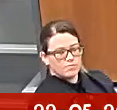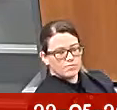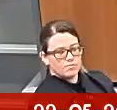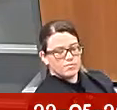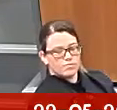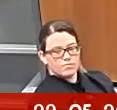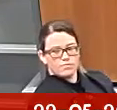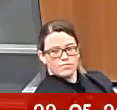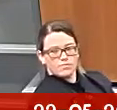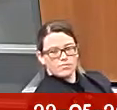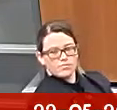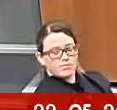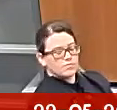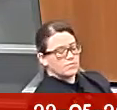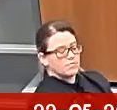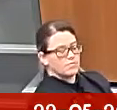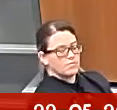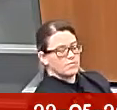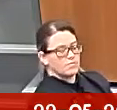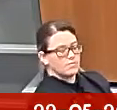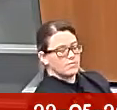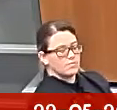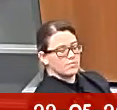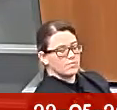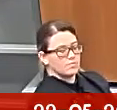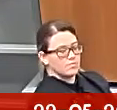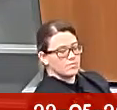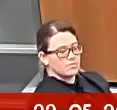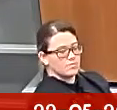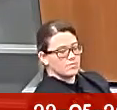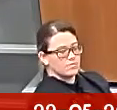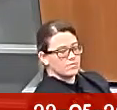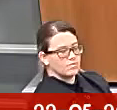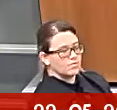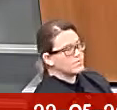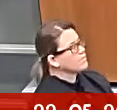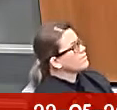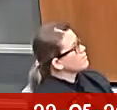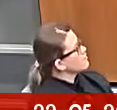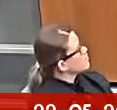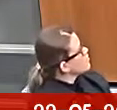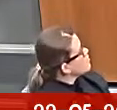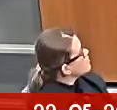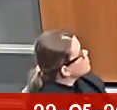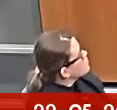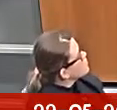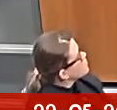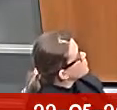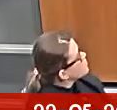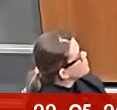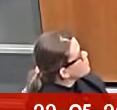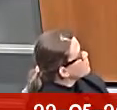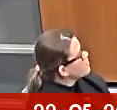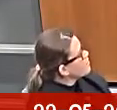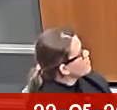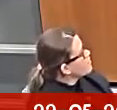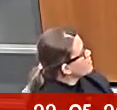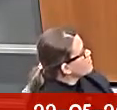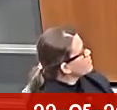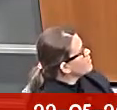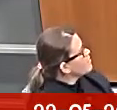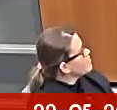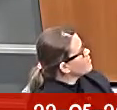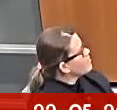Parabéns a todos que vieram nos propiciar esse debate aqui hoje, porque é assim que nós também aprendemos um pouco. Eu saio daqui hoje um tanto quanto